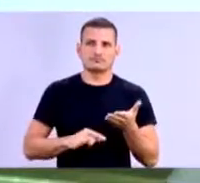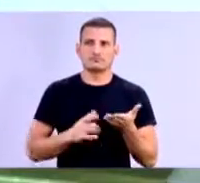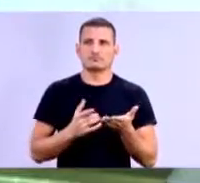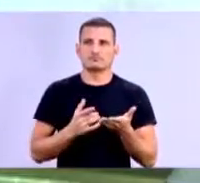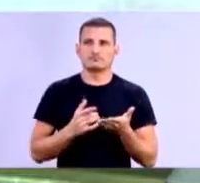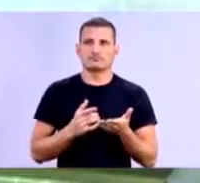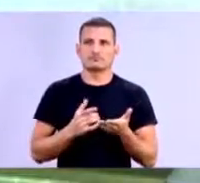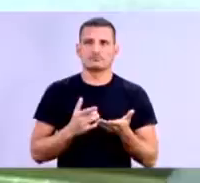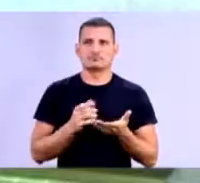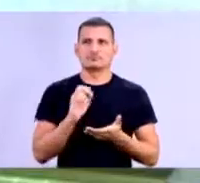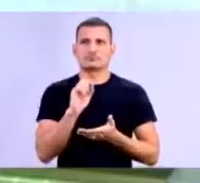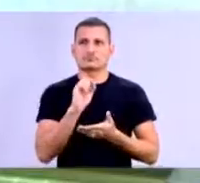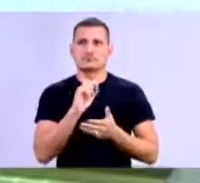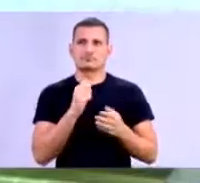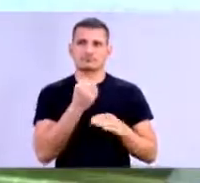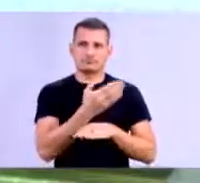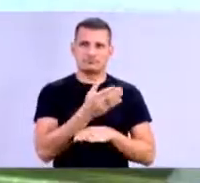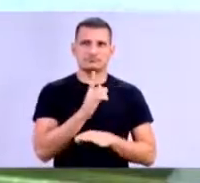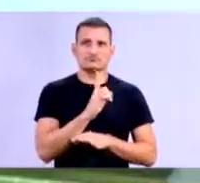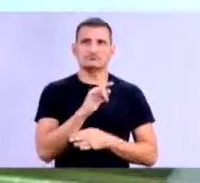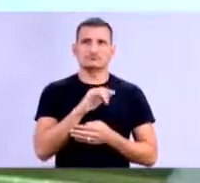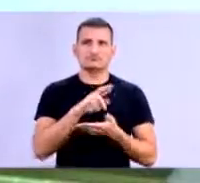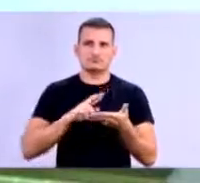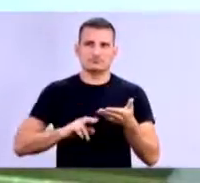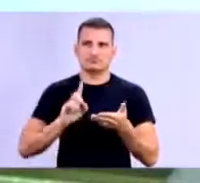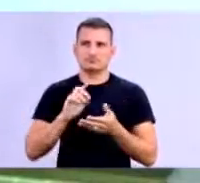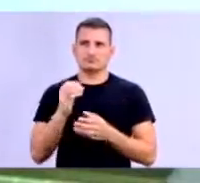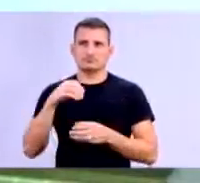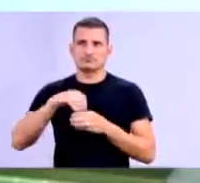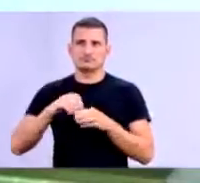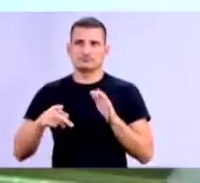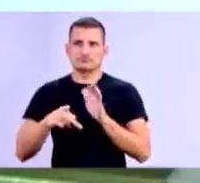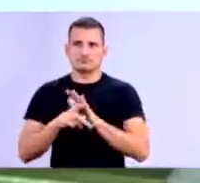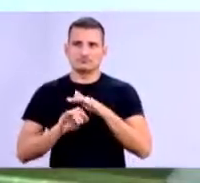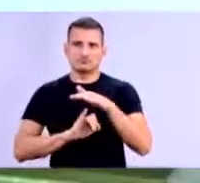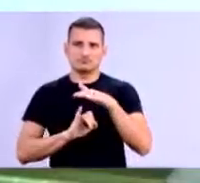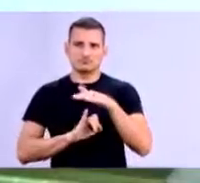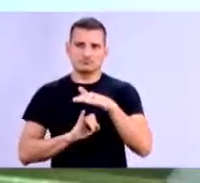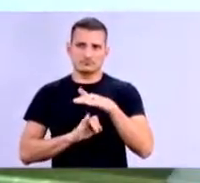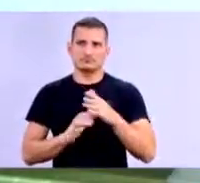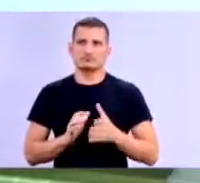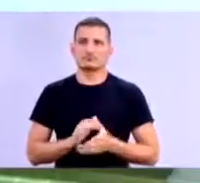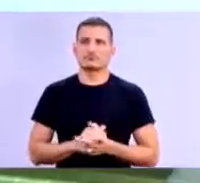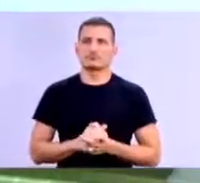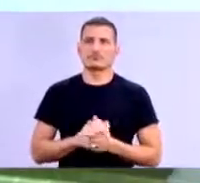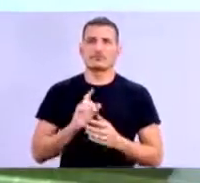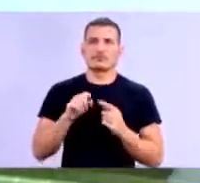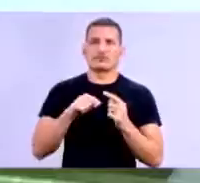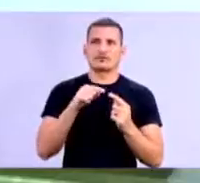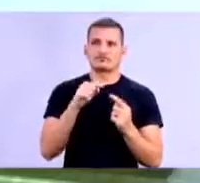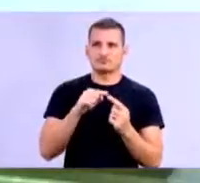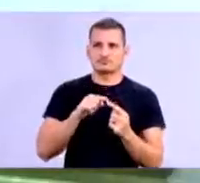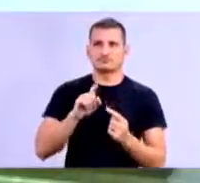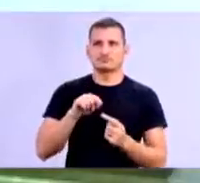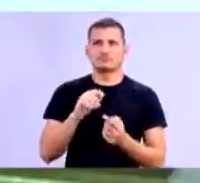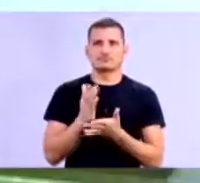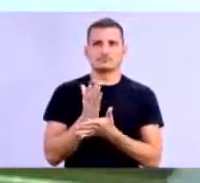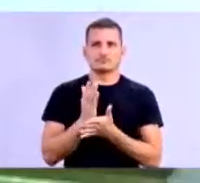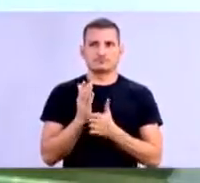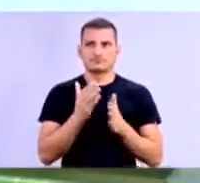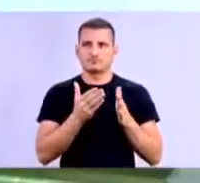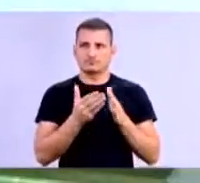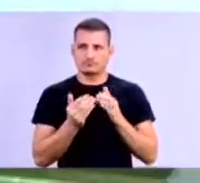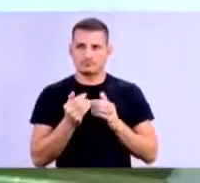de caráter externo. Ele é interno do determinado órgão. E o objetivo é quando alguém vai solicitar,